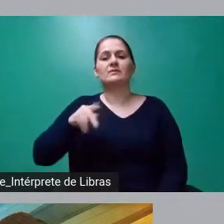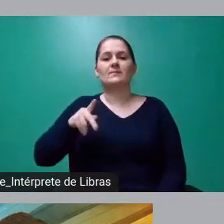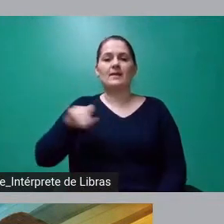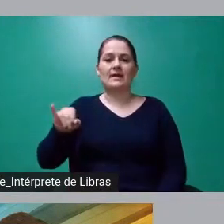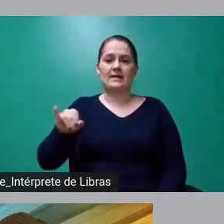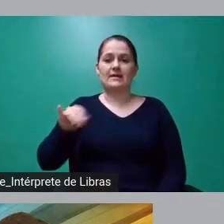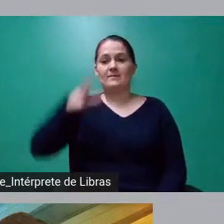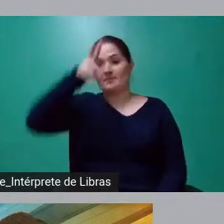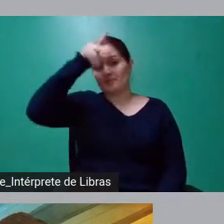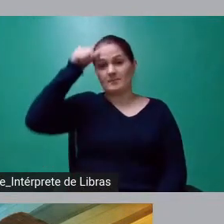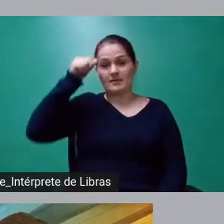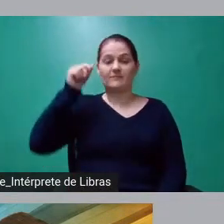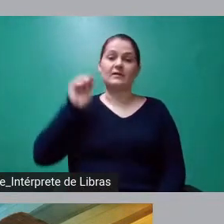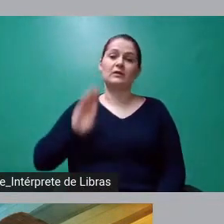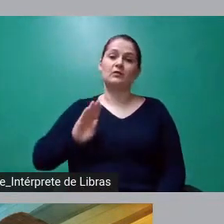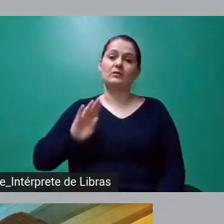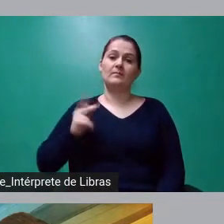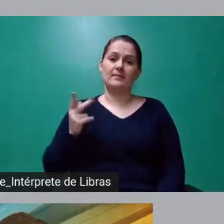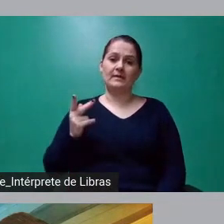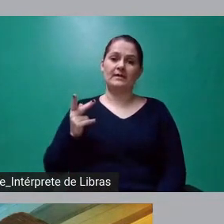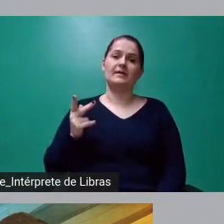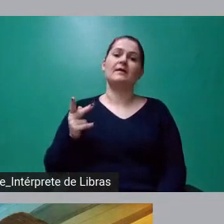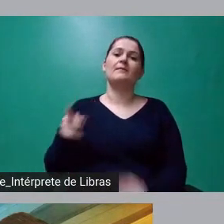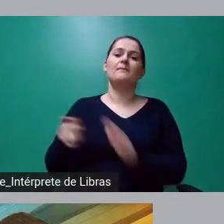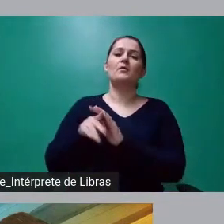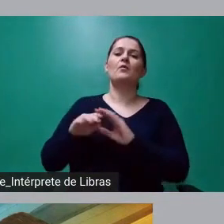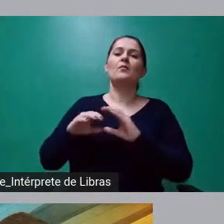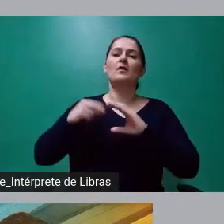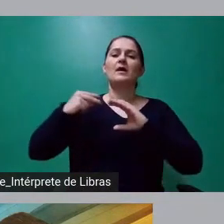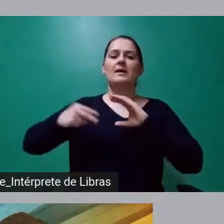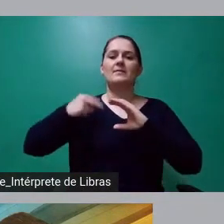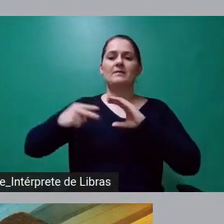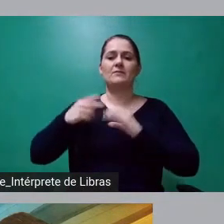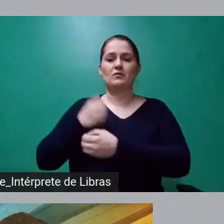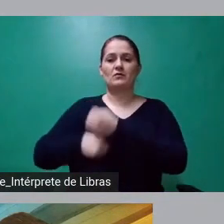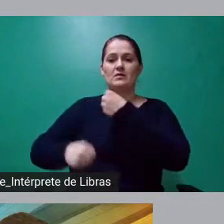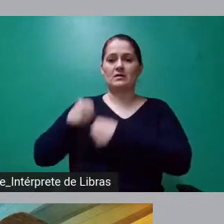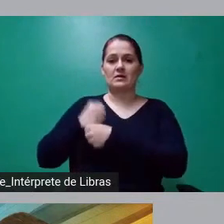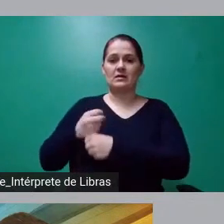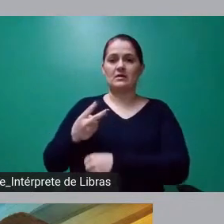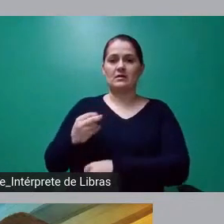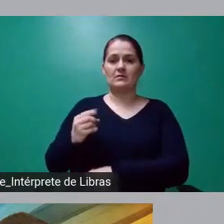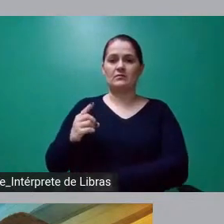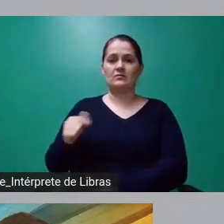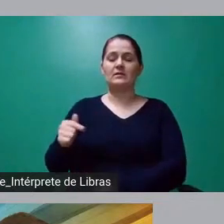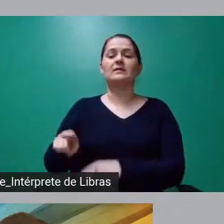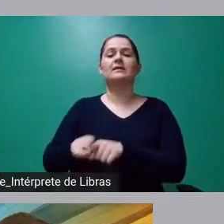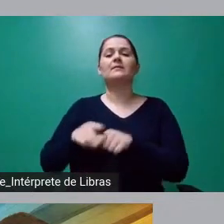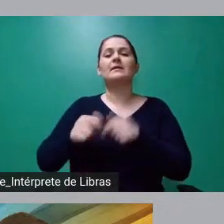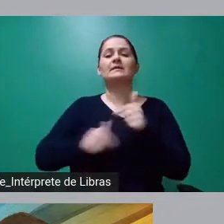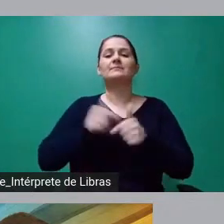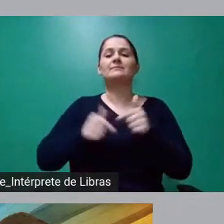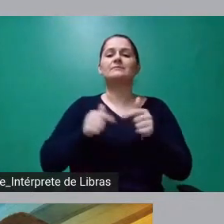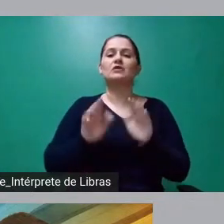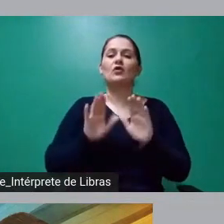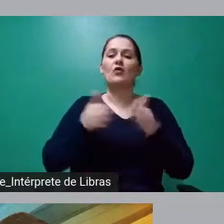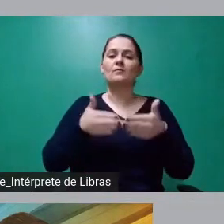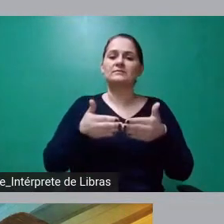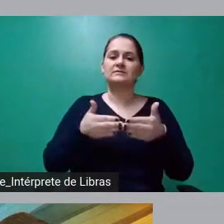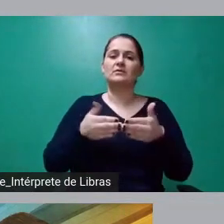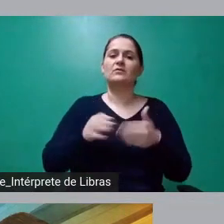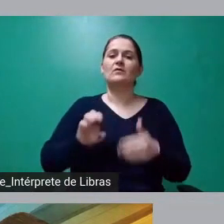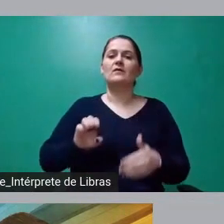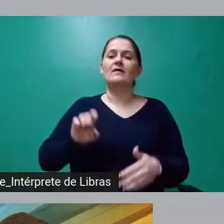S.A., na Câmara Municipal de BH em 2017. Foi membro temporário do Expert Group